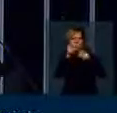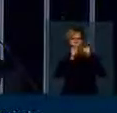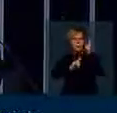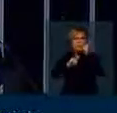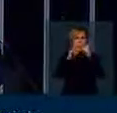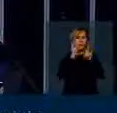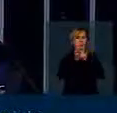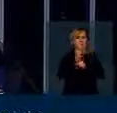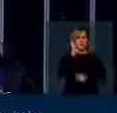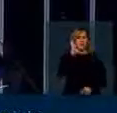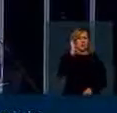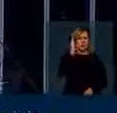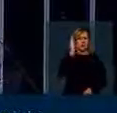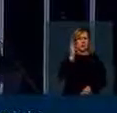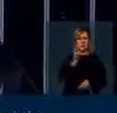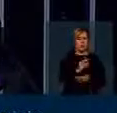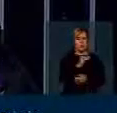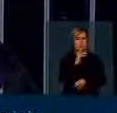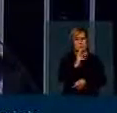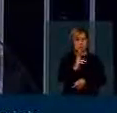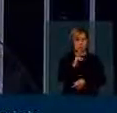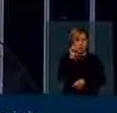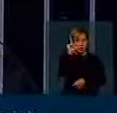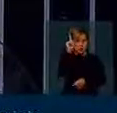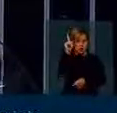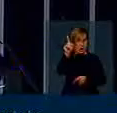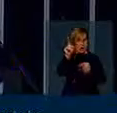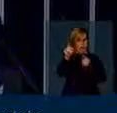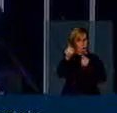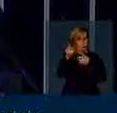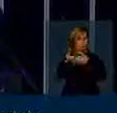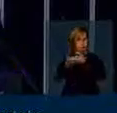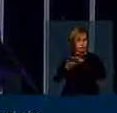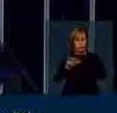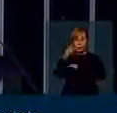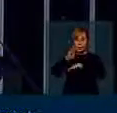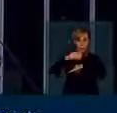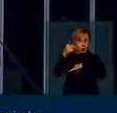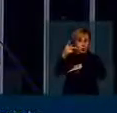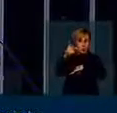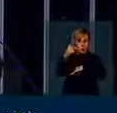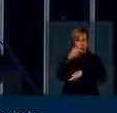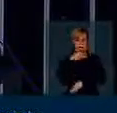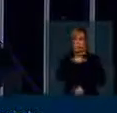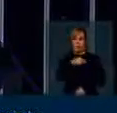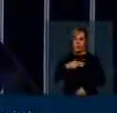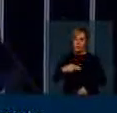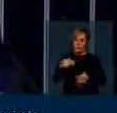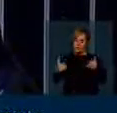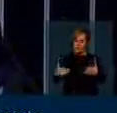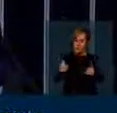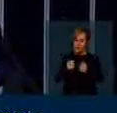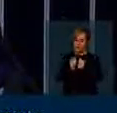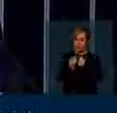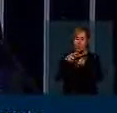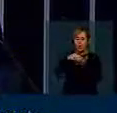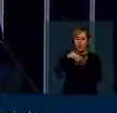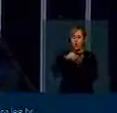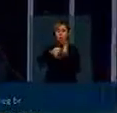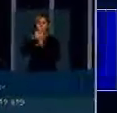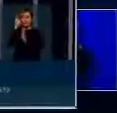soluções. Lá, eu dei entrada no seu ministério, mandei com cópia para o seu assessor, o Marivaldo, que,